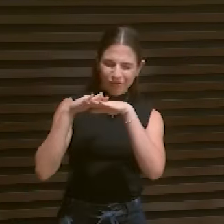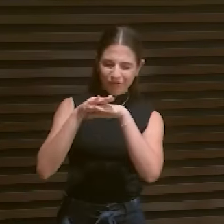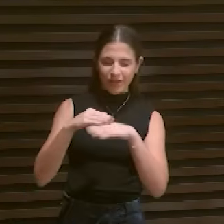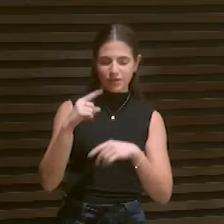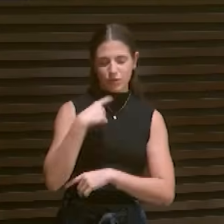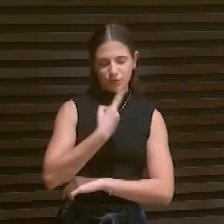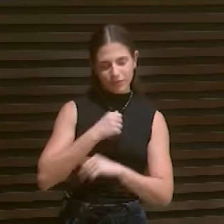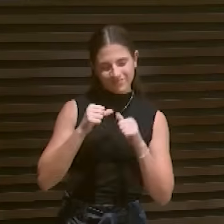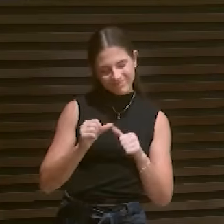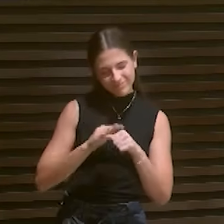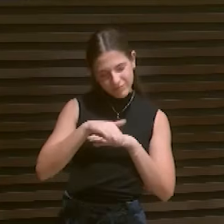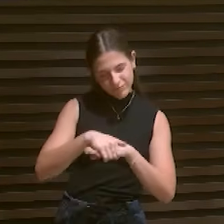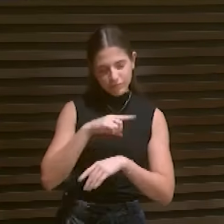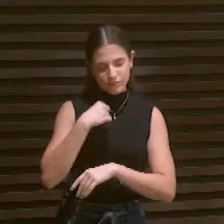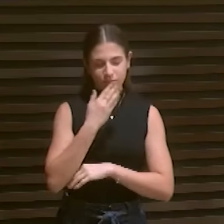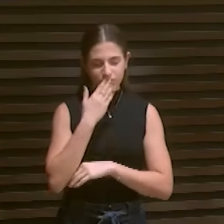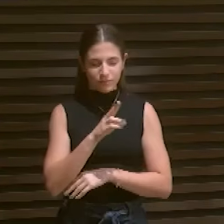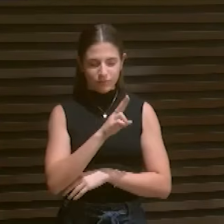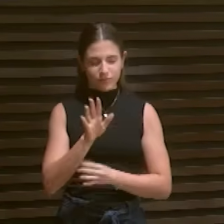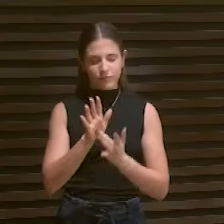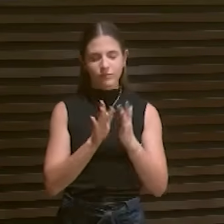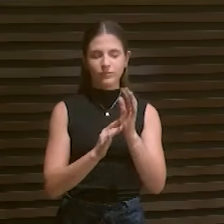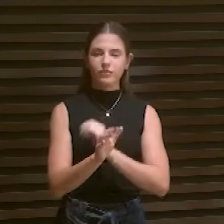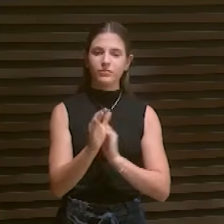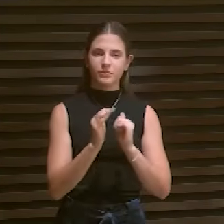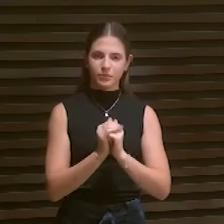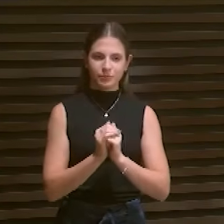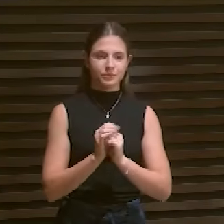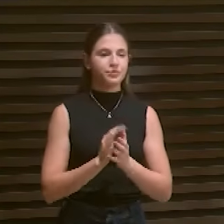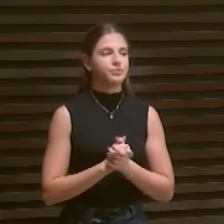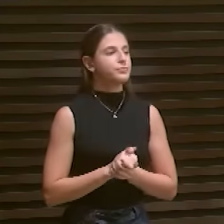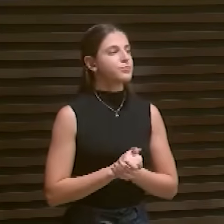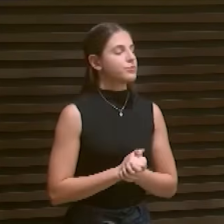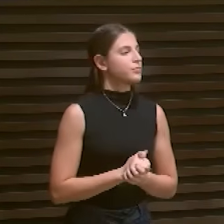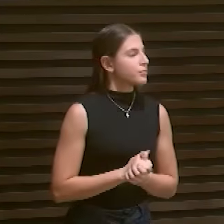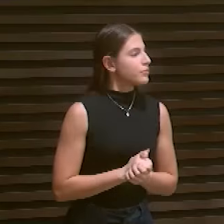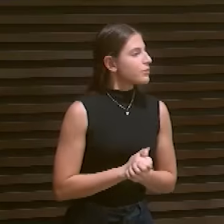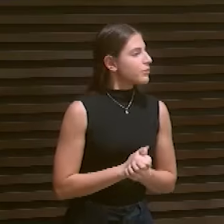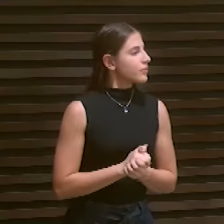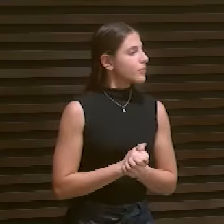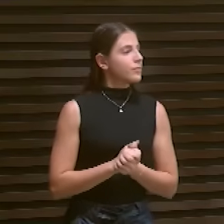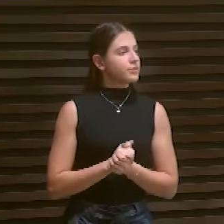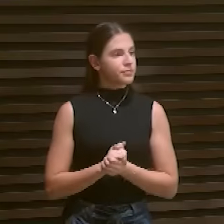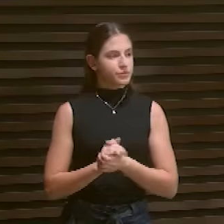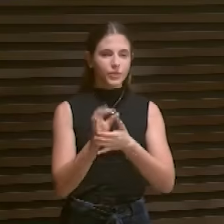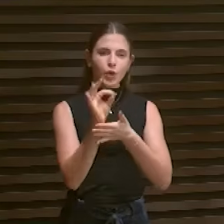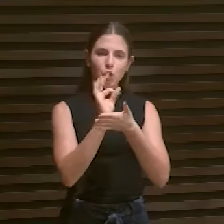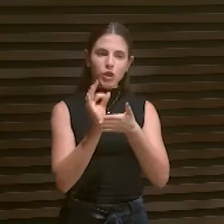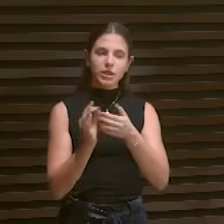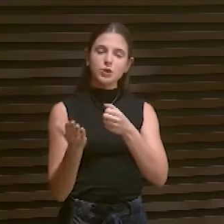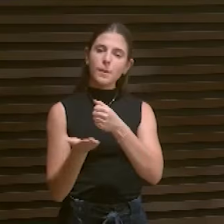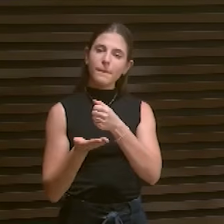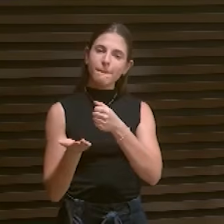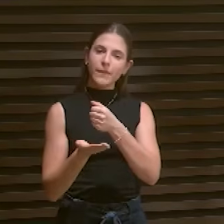noite, Pai. Nós Te pedimos em nome de Jesus. Amém. E a passagem básica,